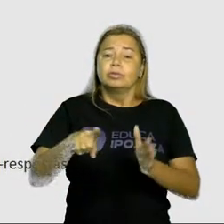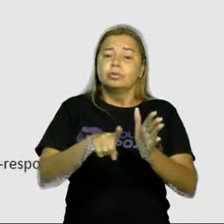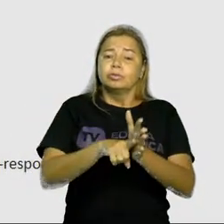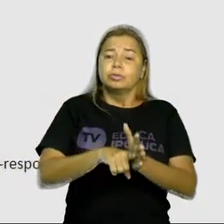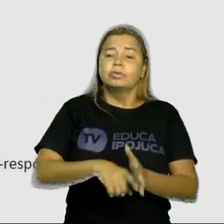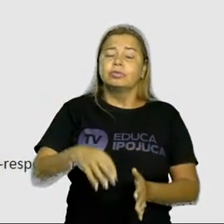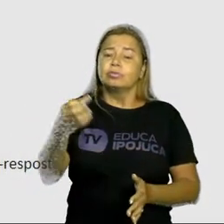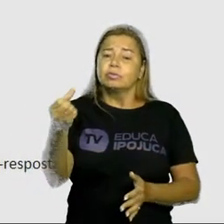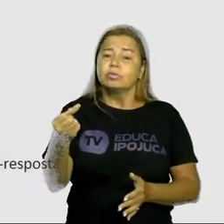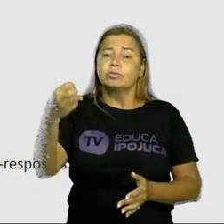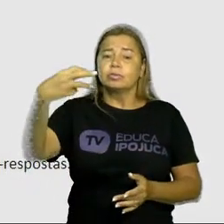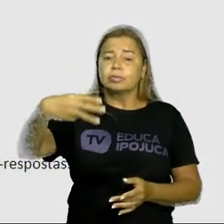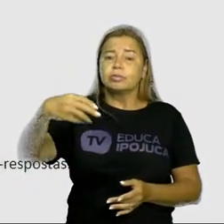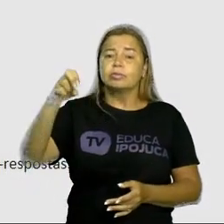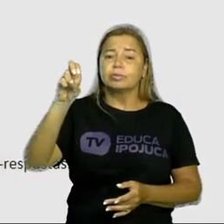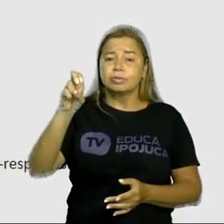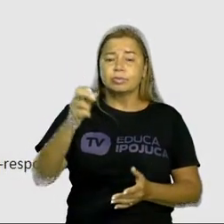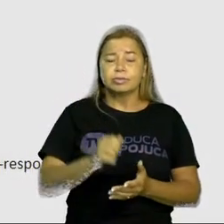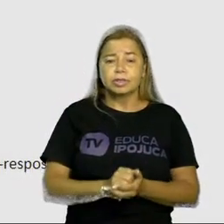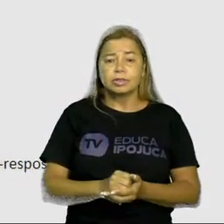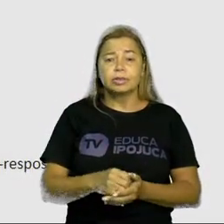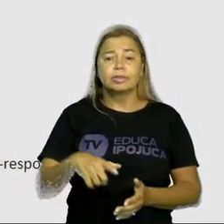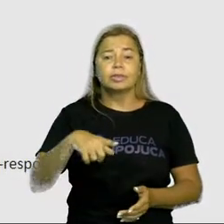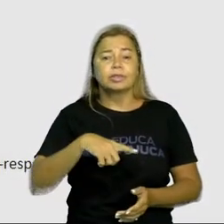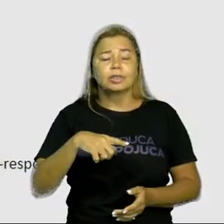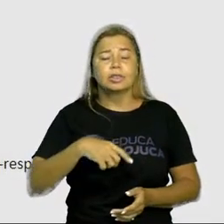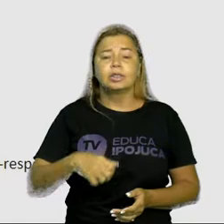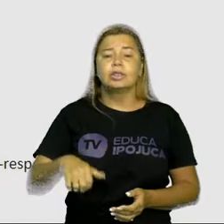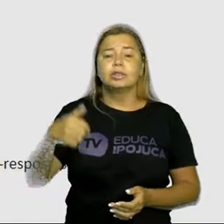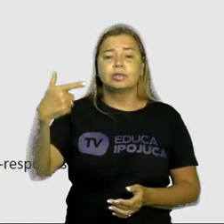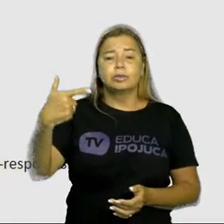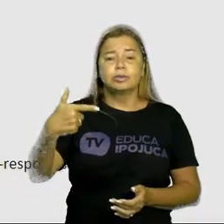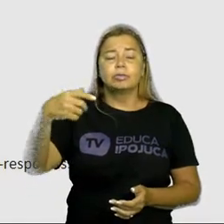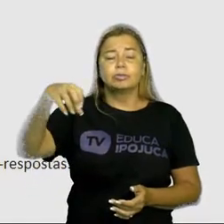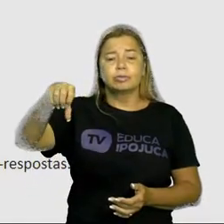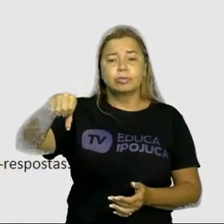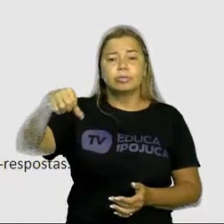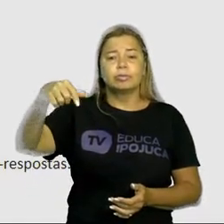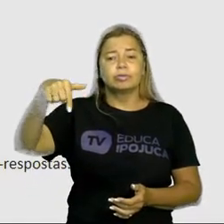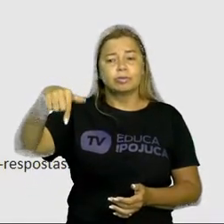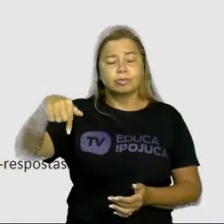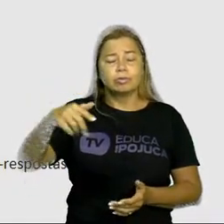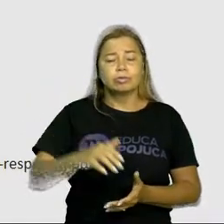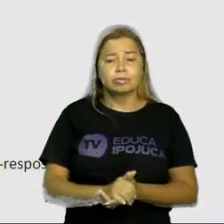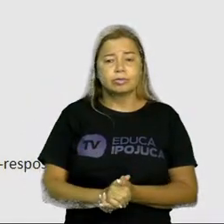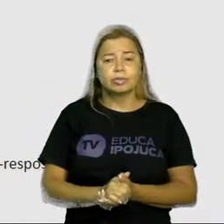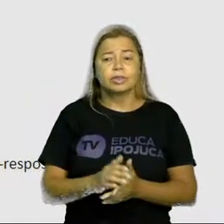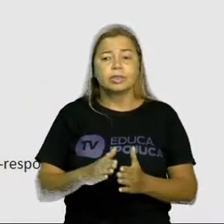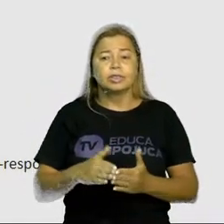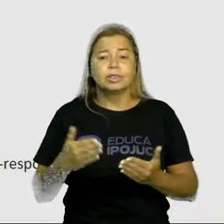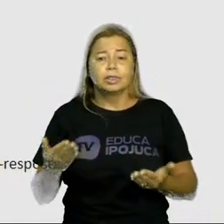635, eu tenho um total de 297. Então, eu já sei que eu tenho